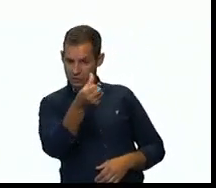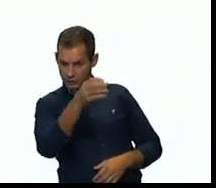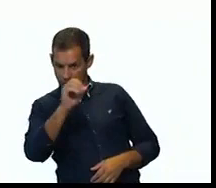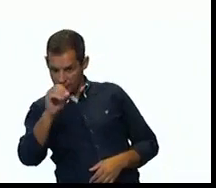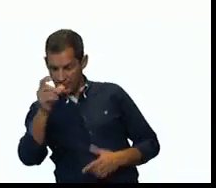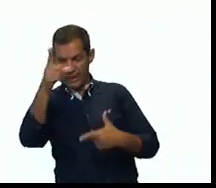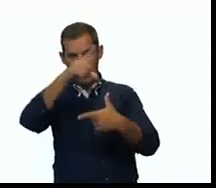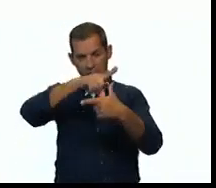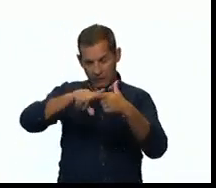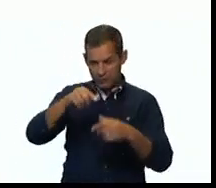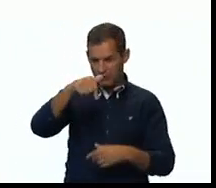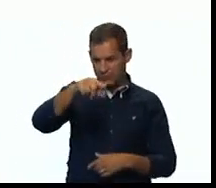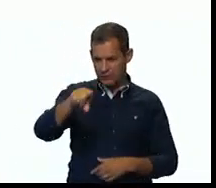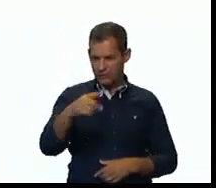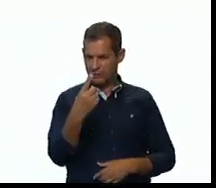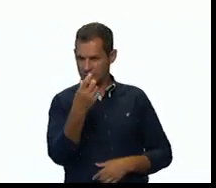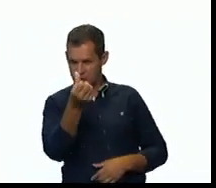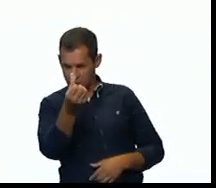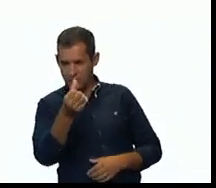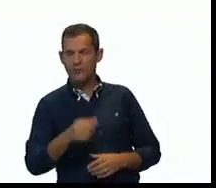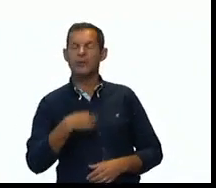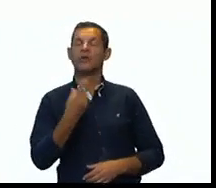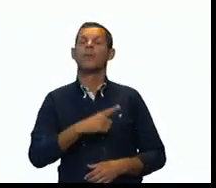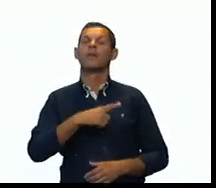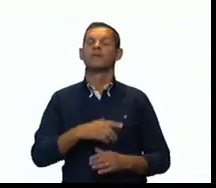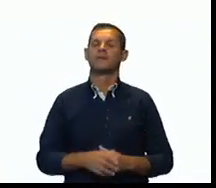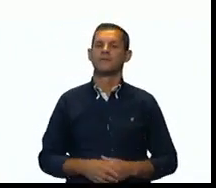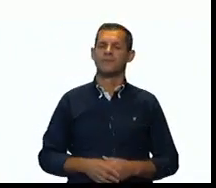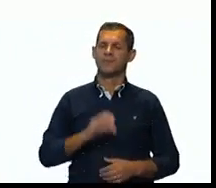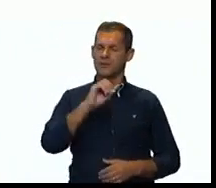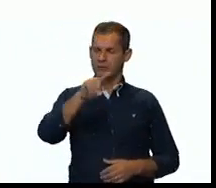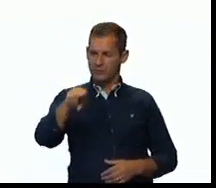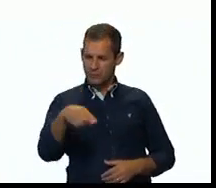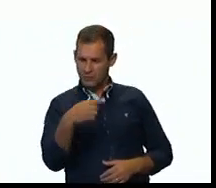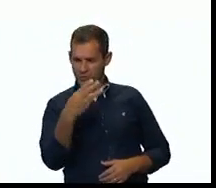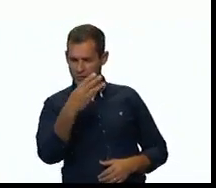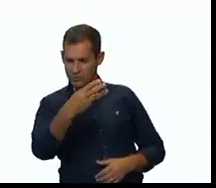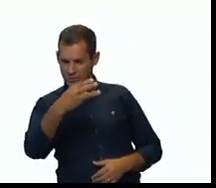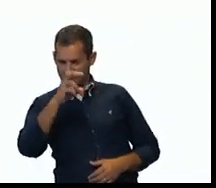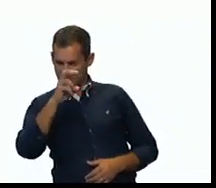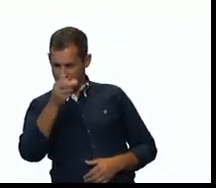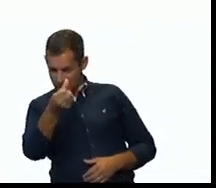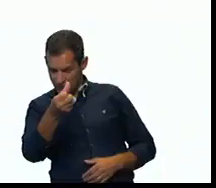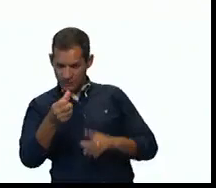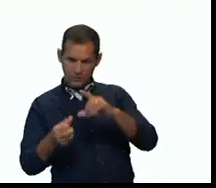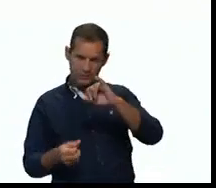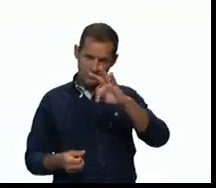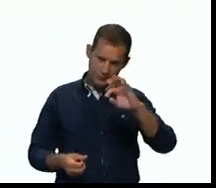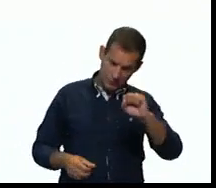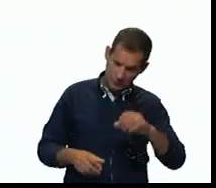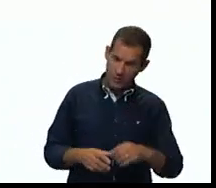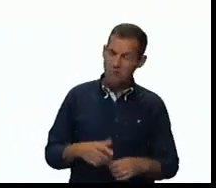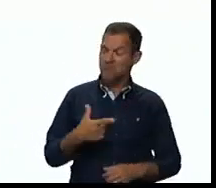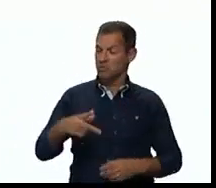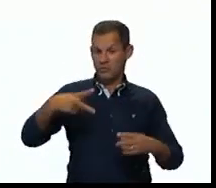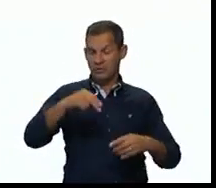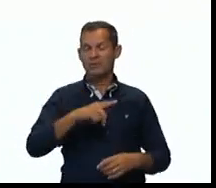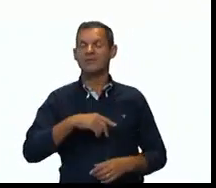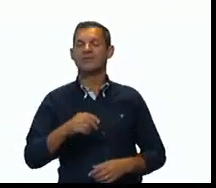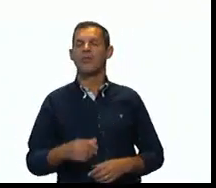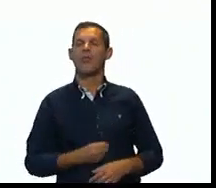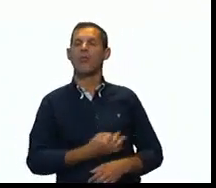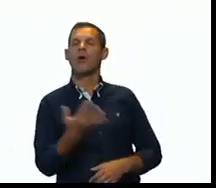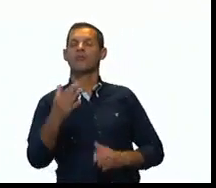2,60 dividido por 7,16, nós vamos ter 0,36 litros. Sem o corte, nós tínhamos